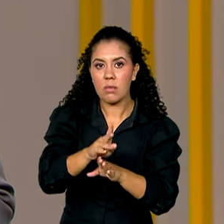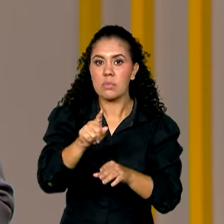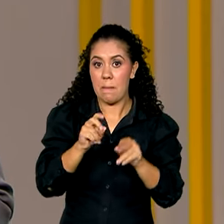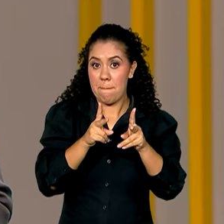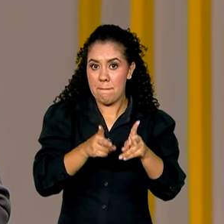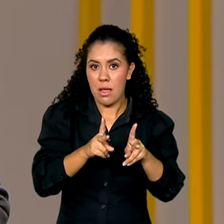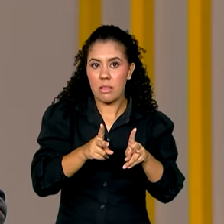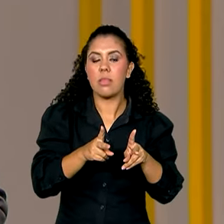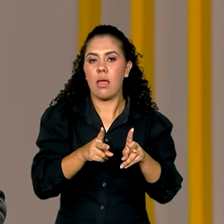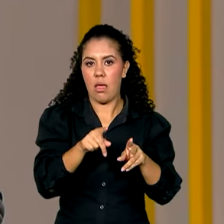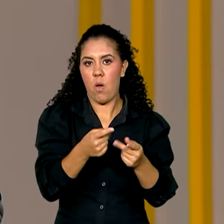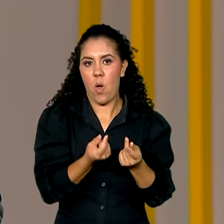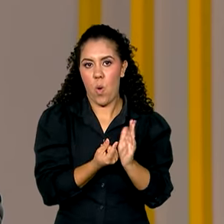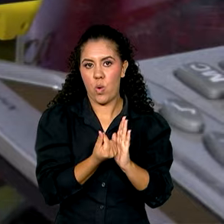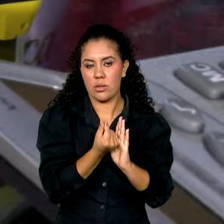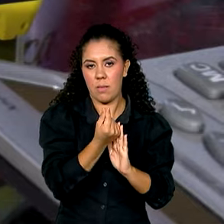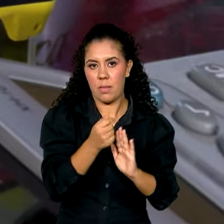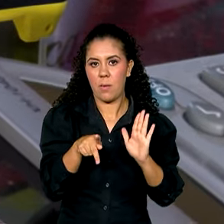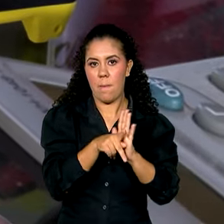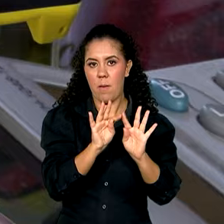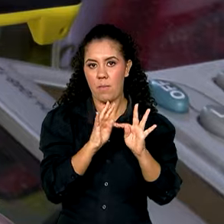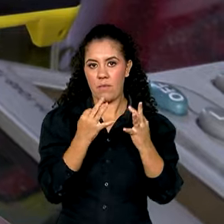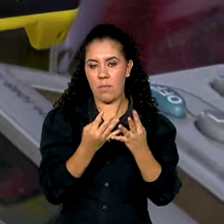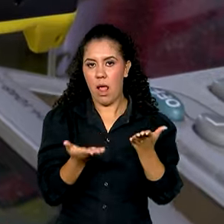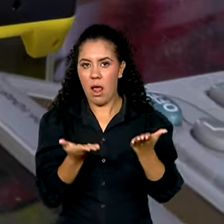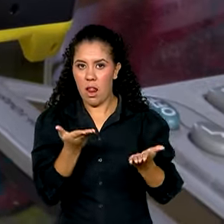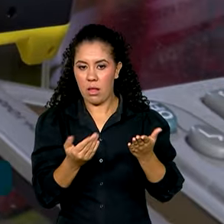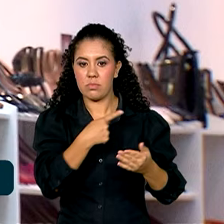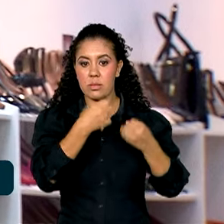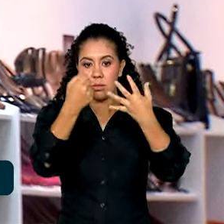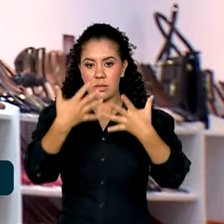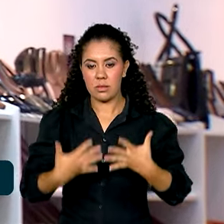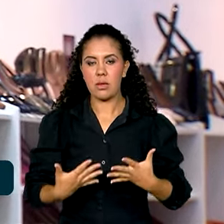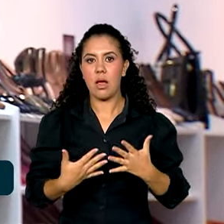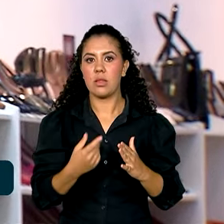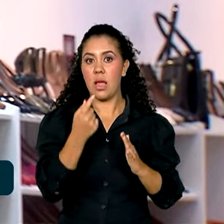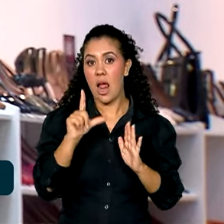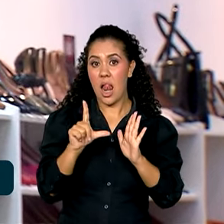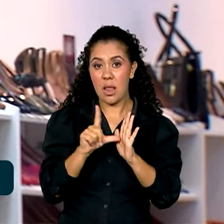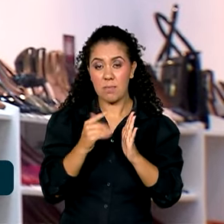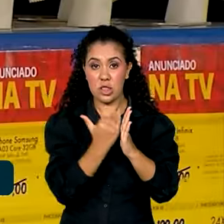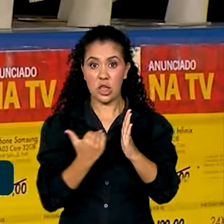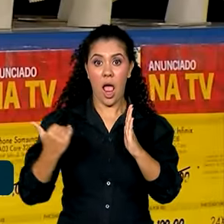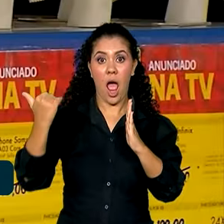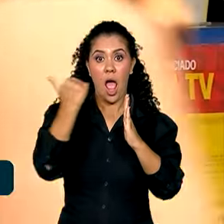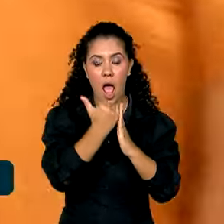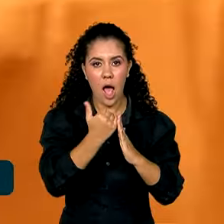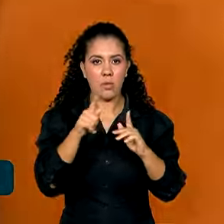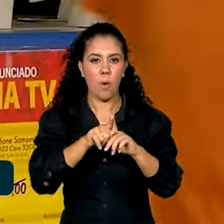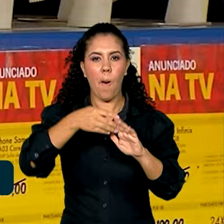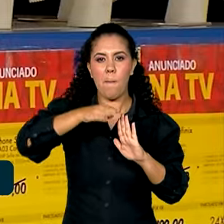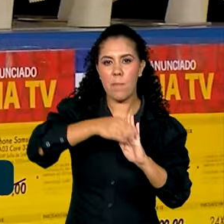o equilíbrio do orçamento familiar limites altos ofertas liquidações e anúncios o tempo todo nas